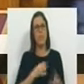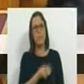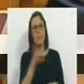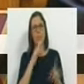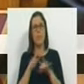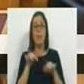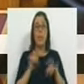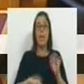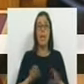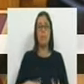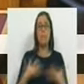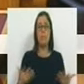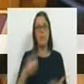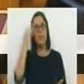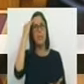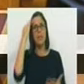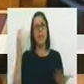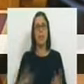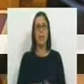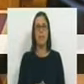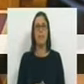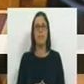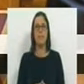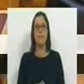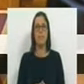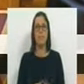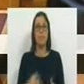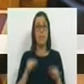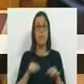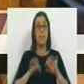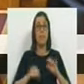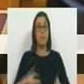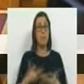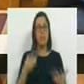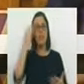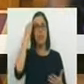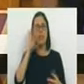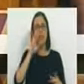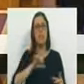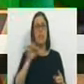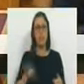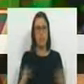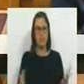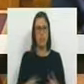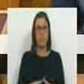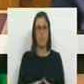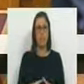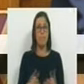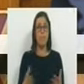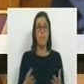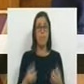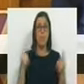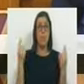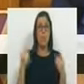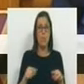Deputados, o que está aqui em causa é saber se por